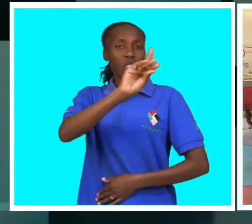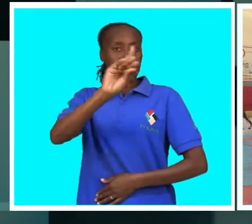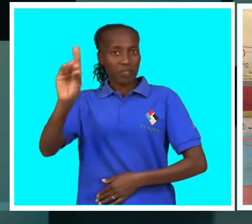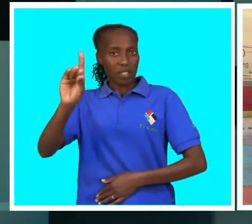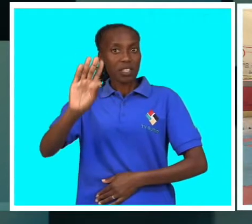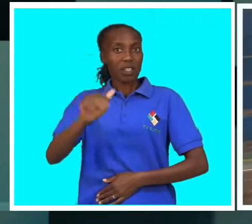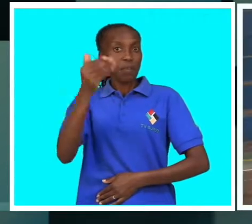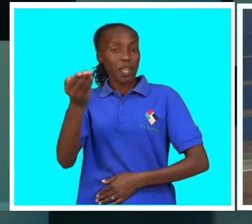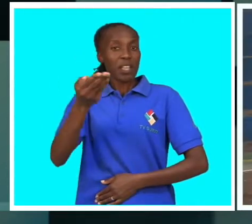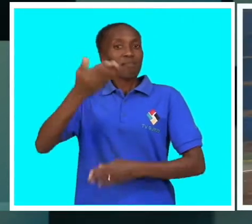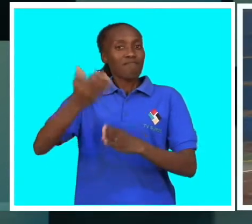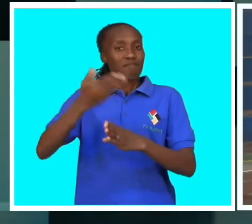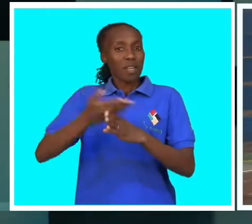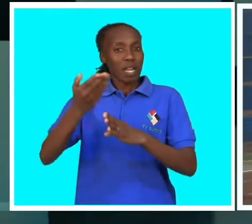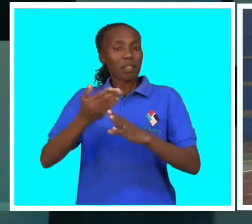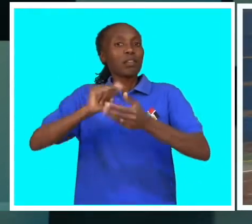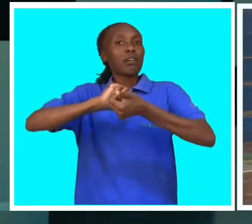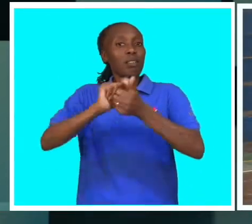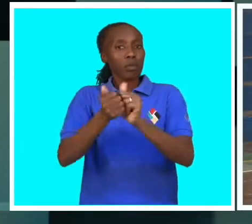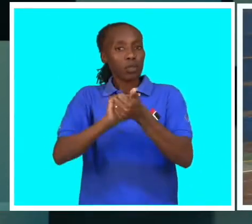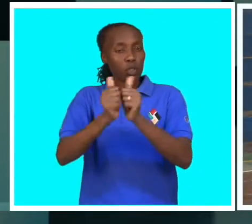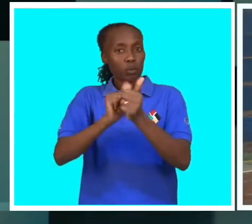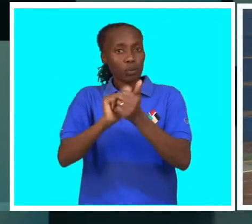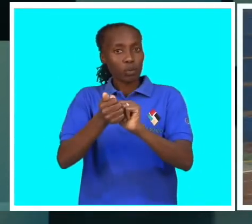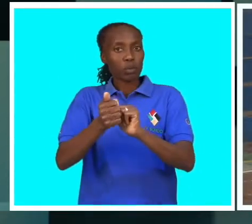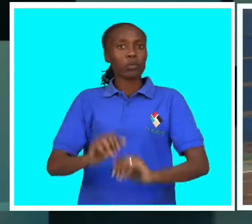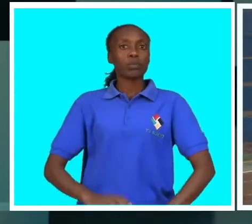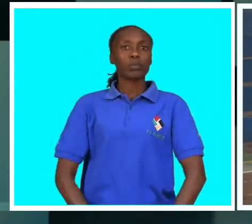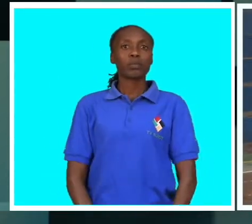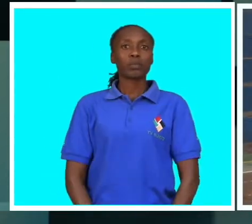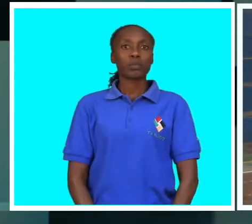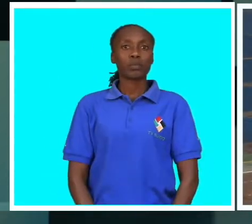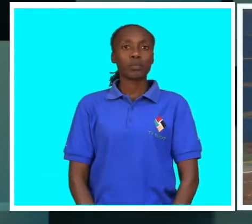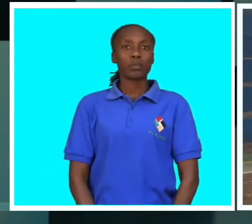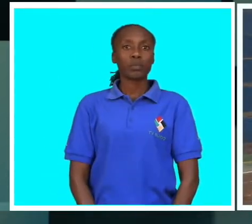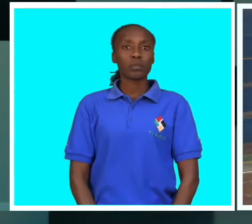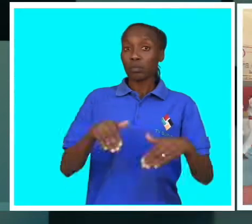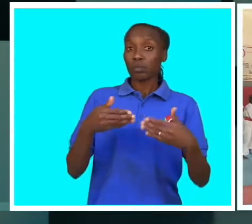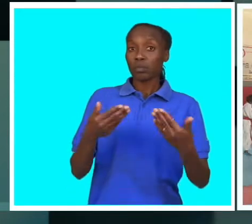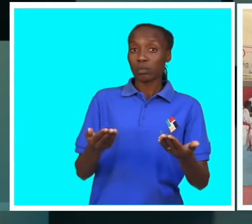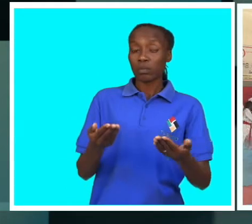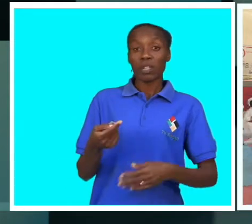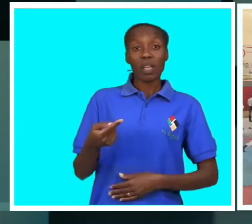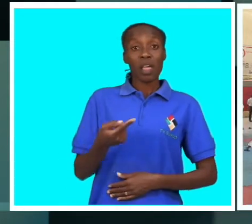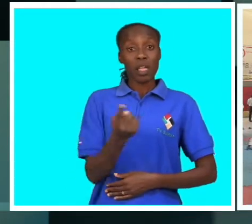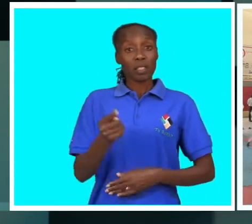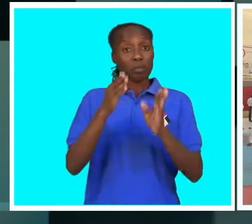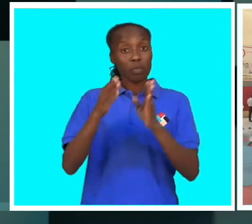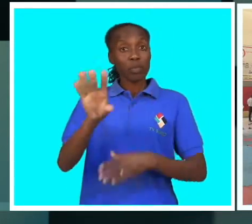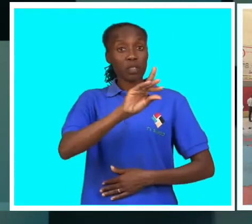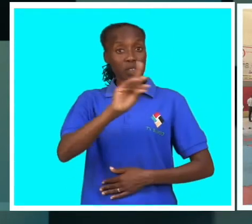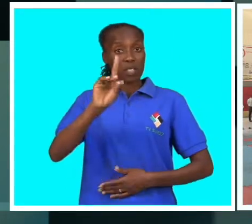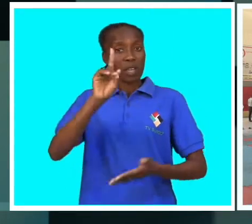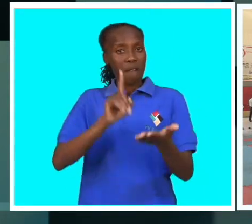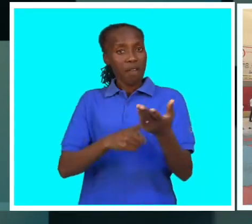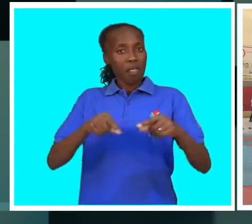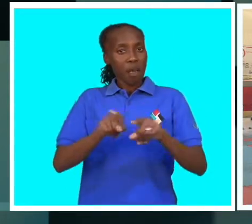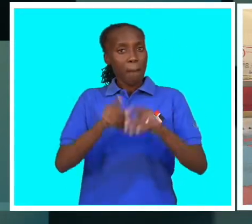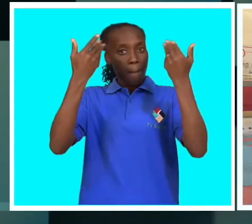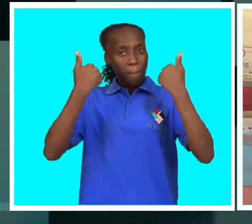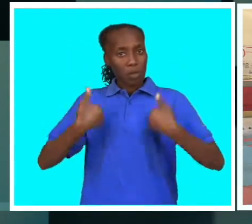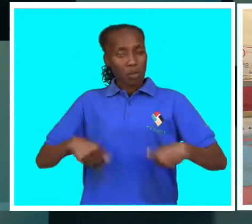a inclusão de pessoas com deficiência na prática desta modalidade. O deficiente também é um